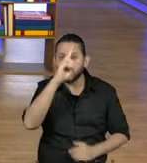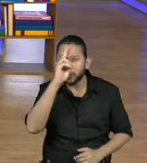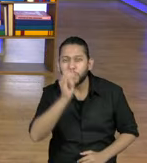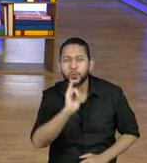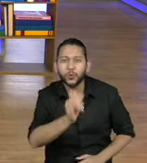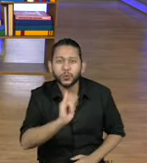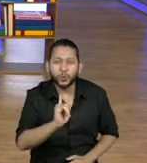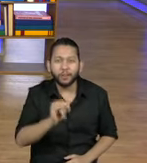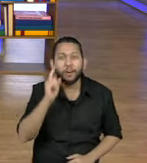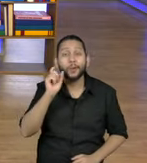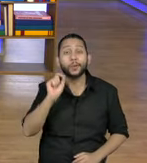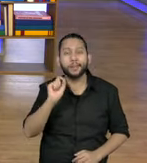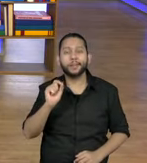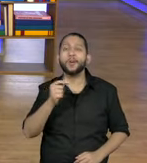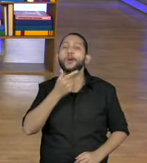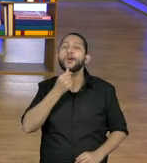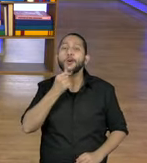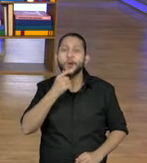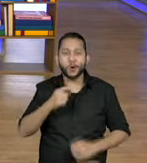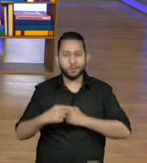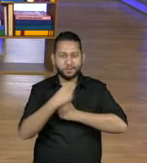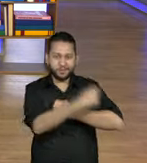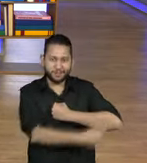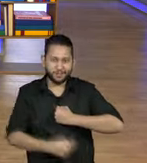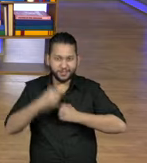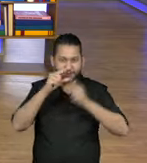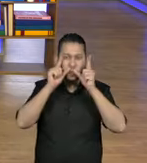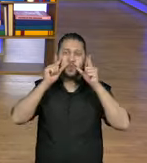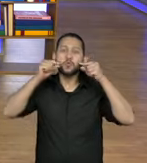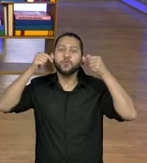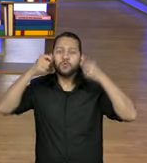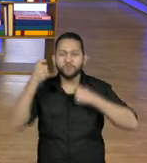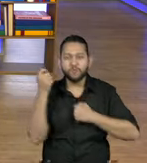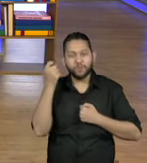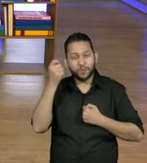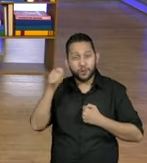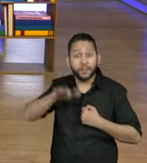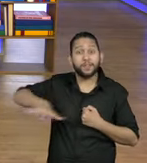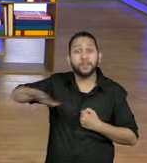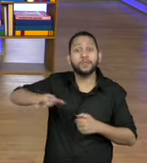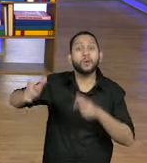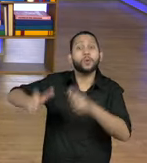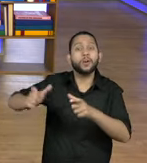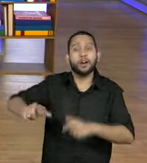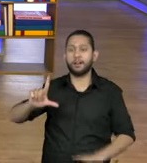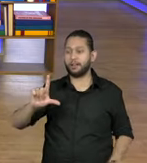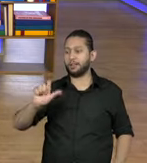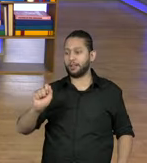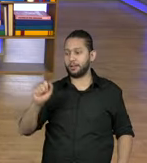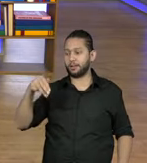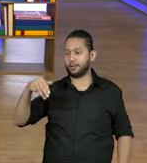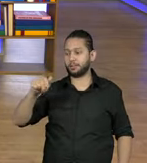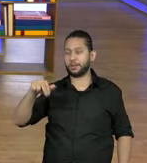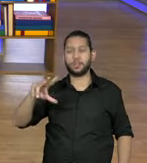aventuras vividas por Dom Quixote nas regiões de La Mancha, lá na